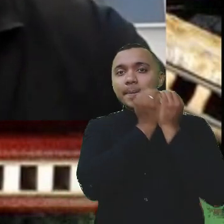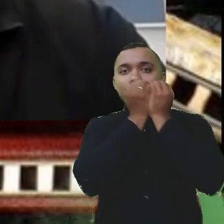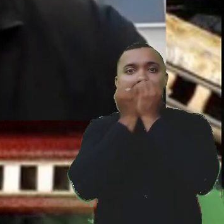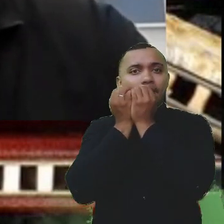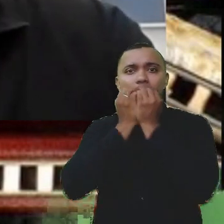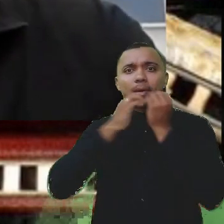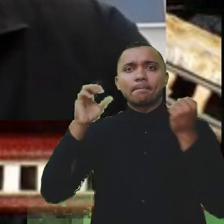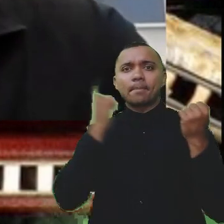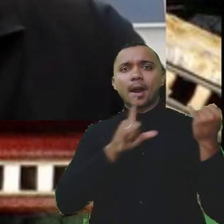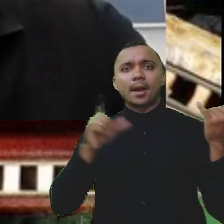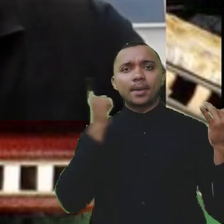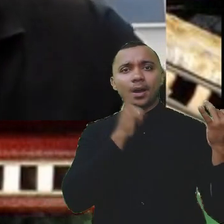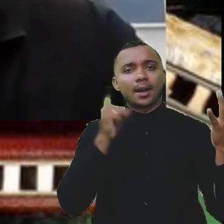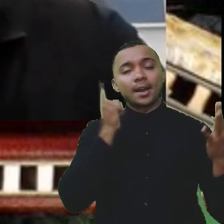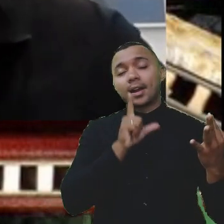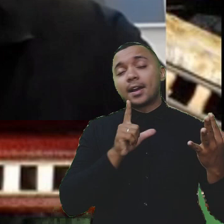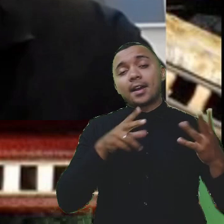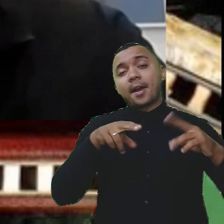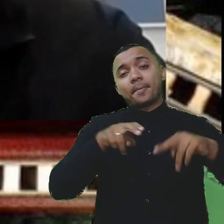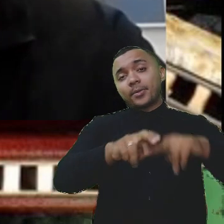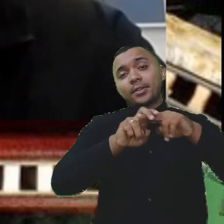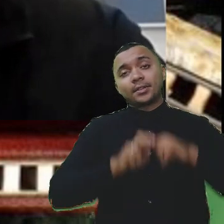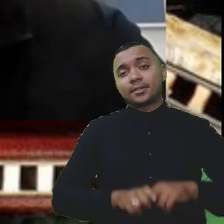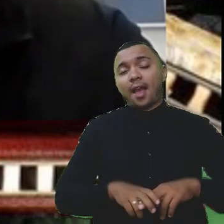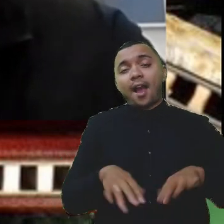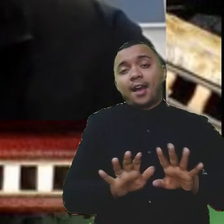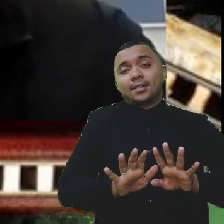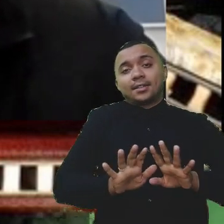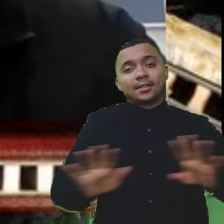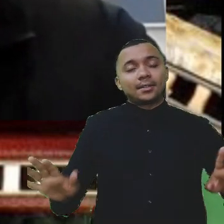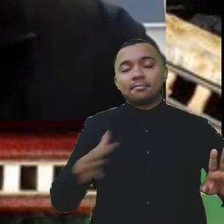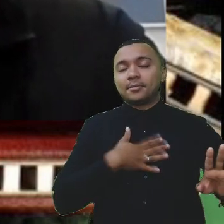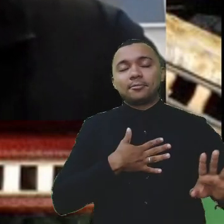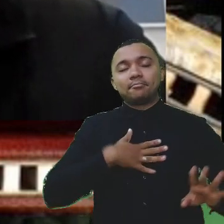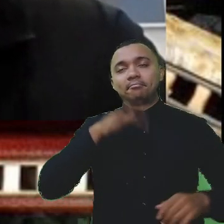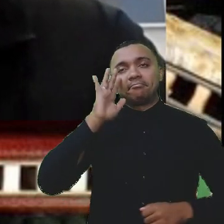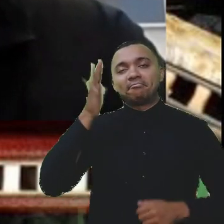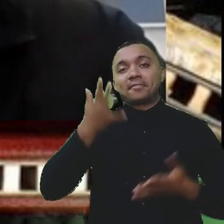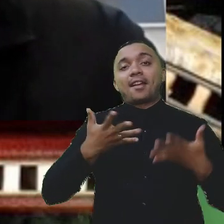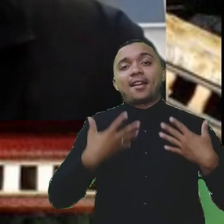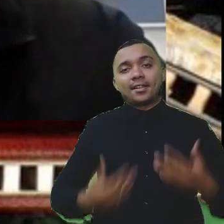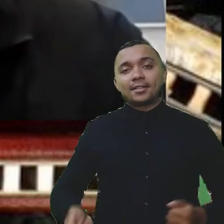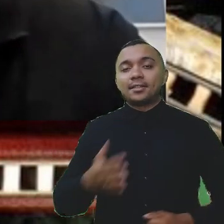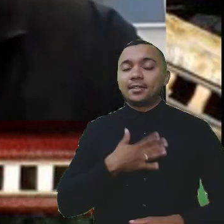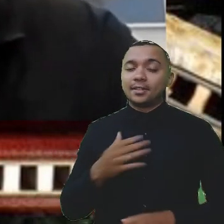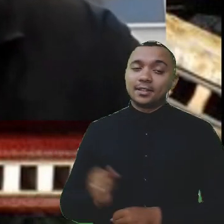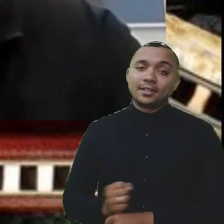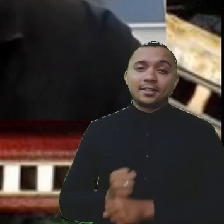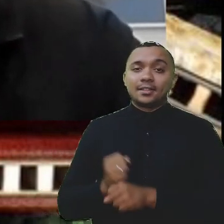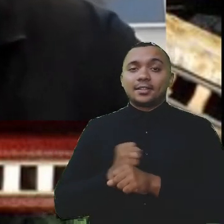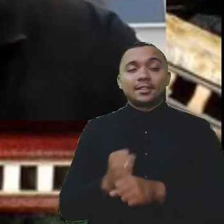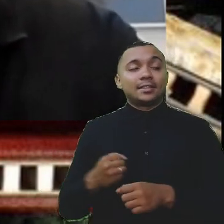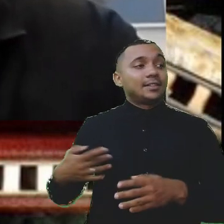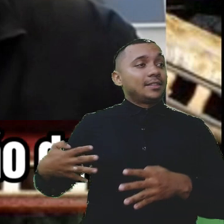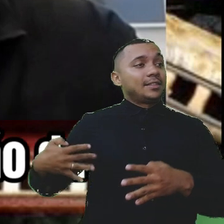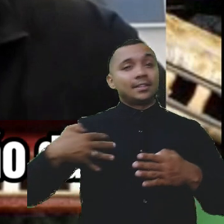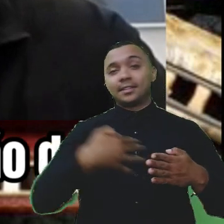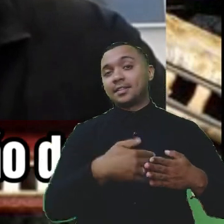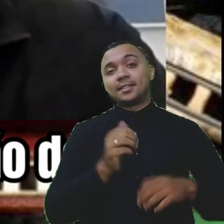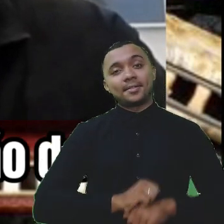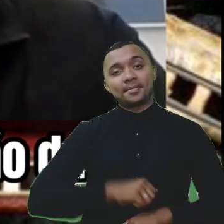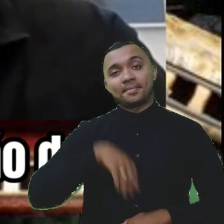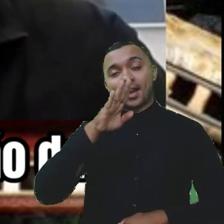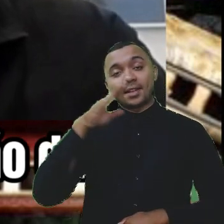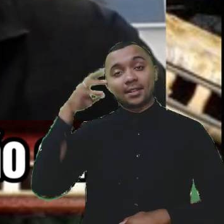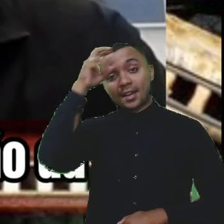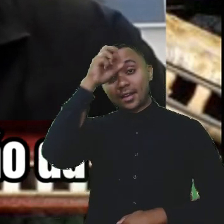época. E aí pronto, mordi a isca, e eu fui indo, e cada vez mais dentro de